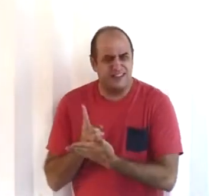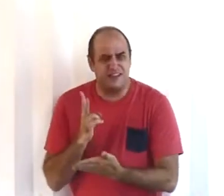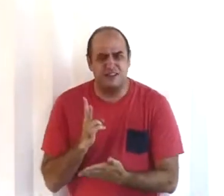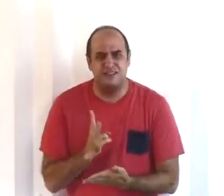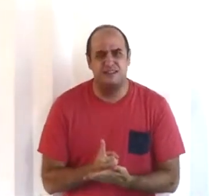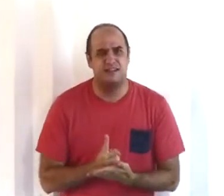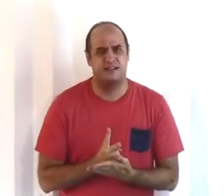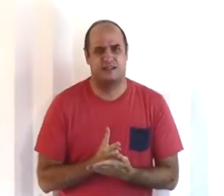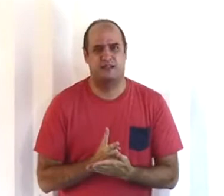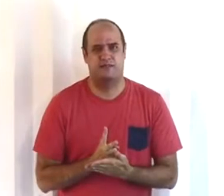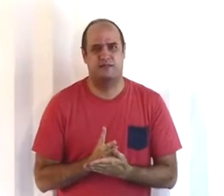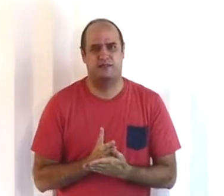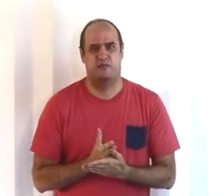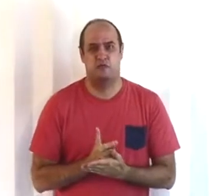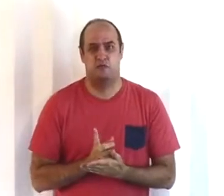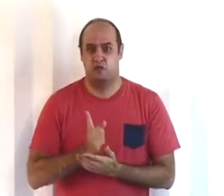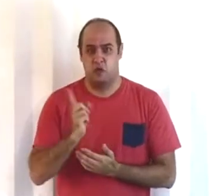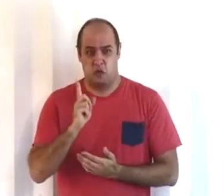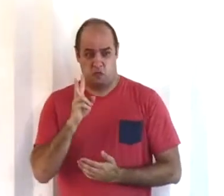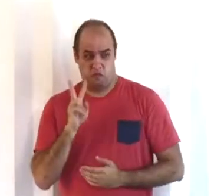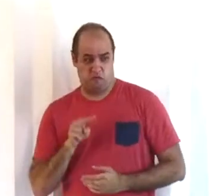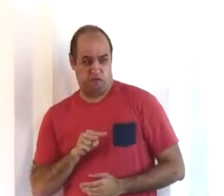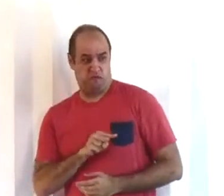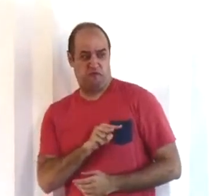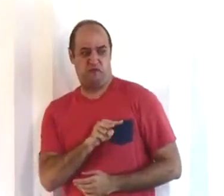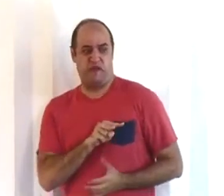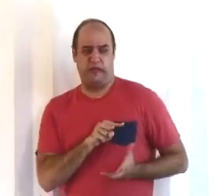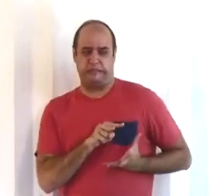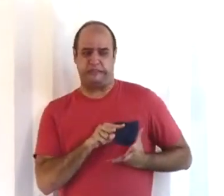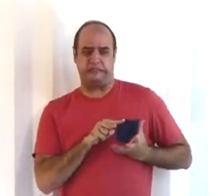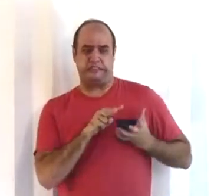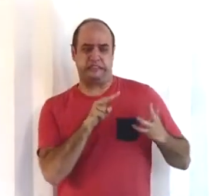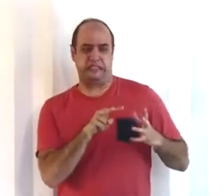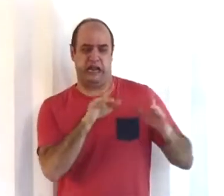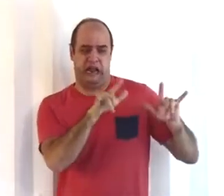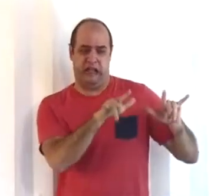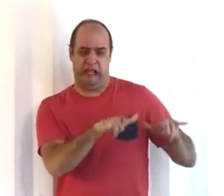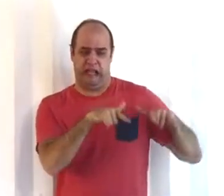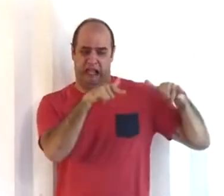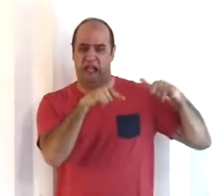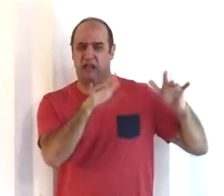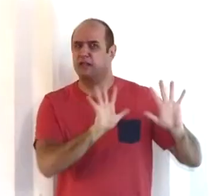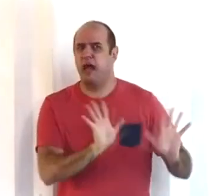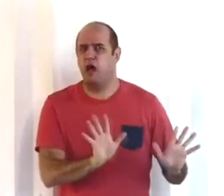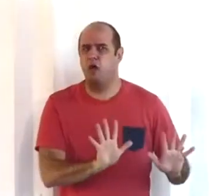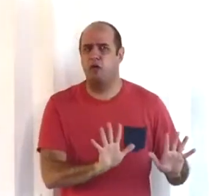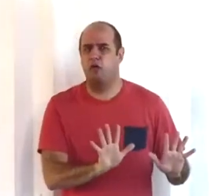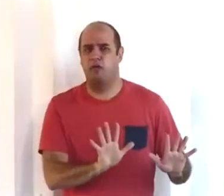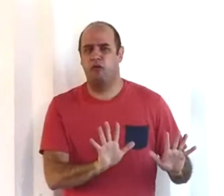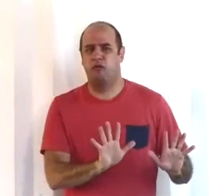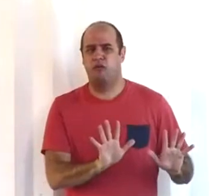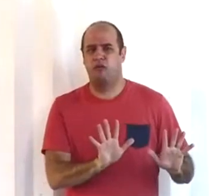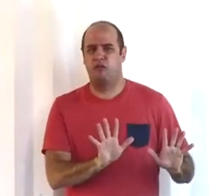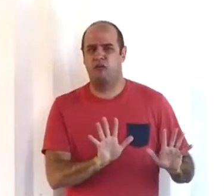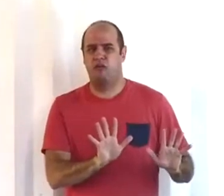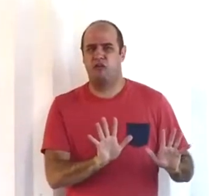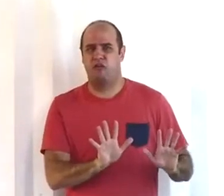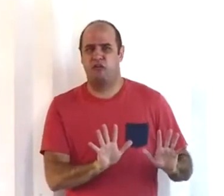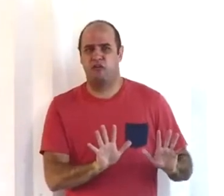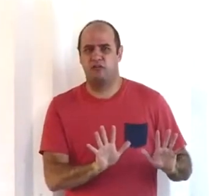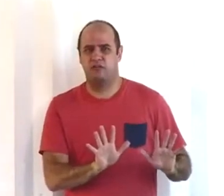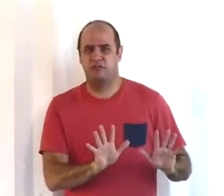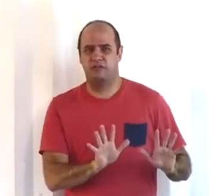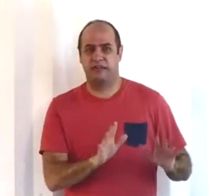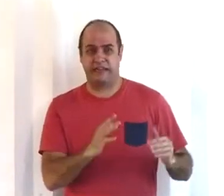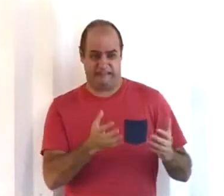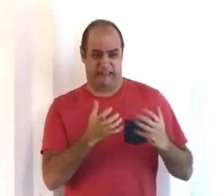se compare às pessoas que estão do seu lado. Não queira vencê-las para orgulho próprio, para dizer que é vencedor.